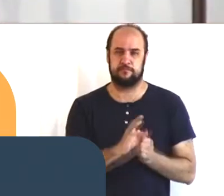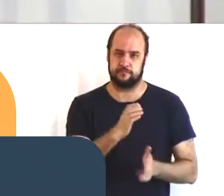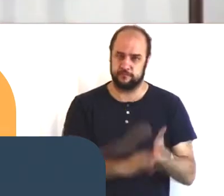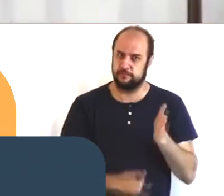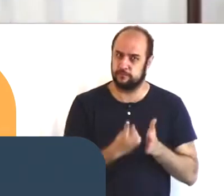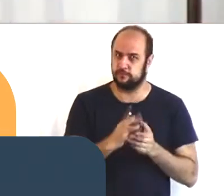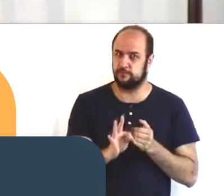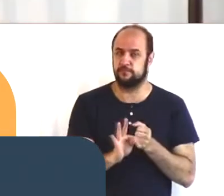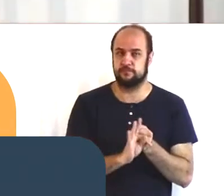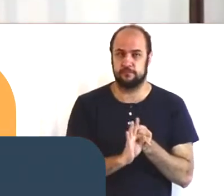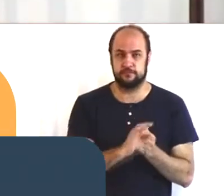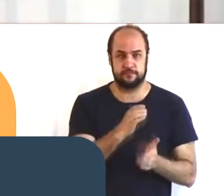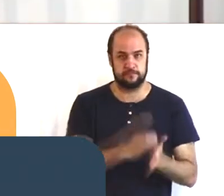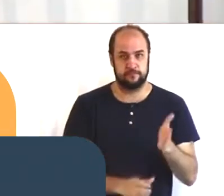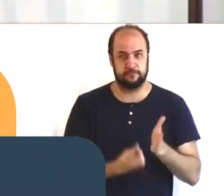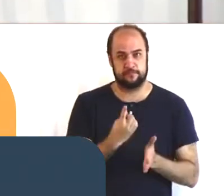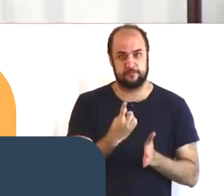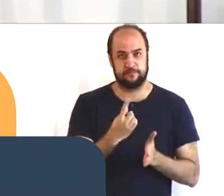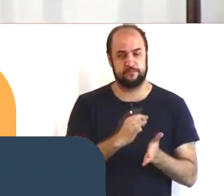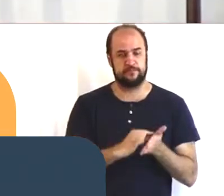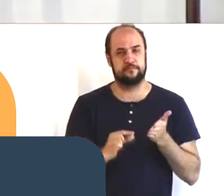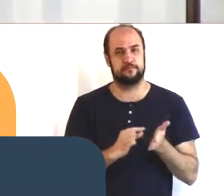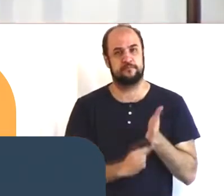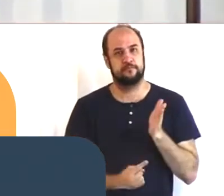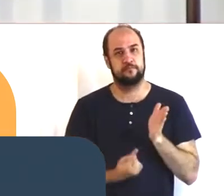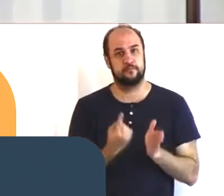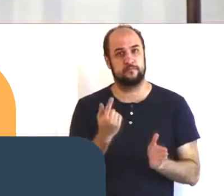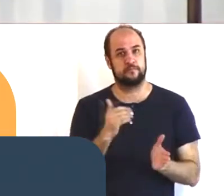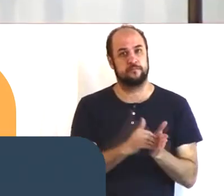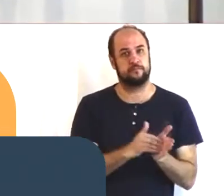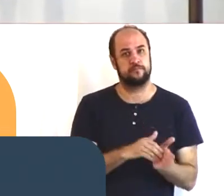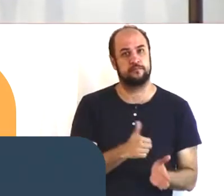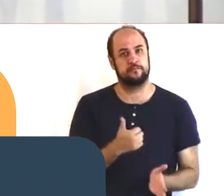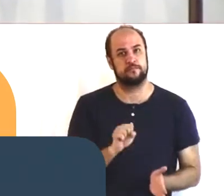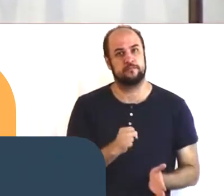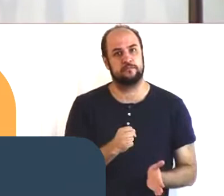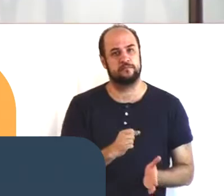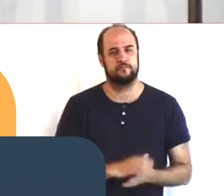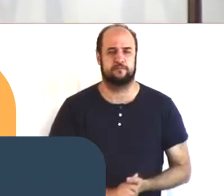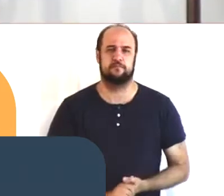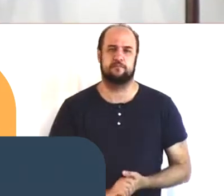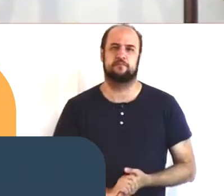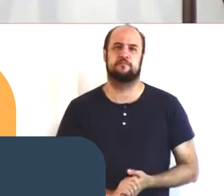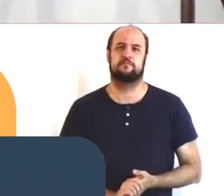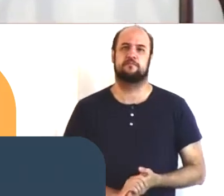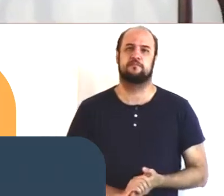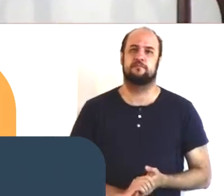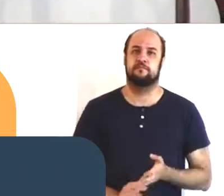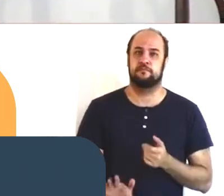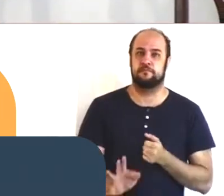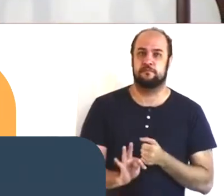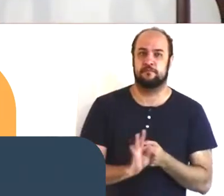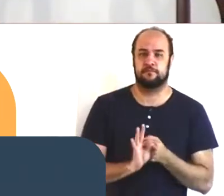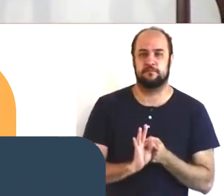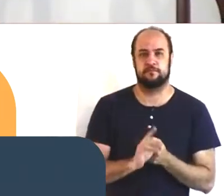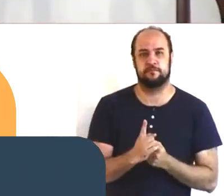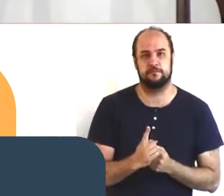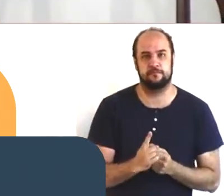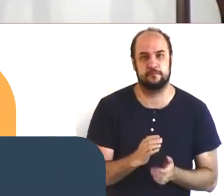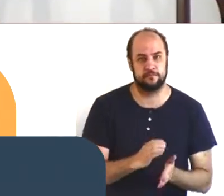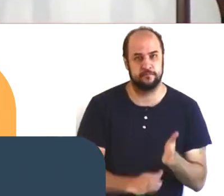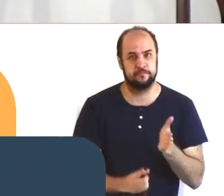1, os versículos são de 1 a 18. Tiago 1, 1 a